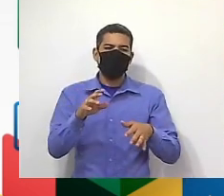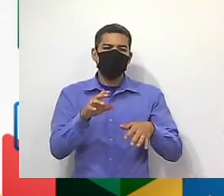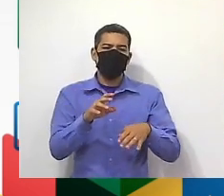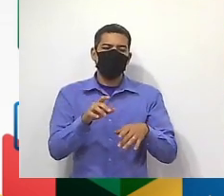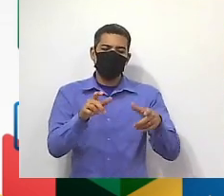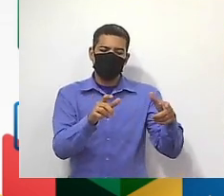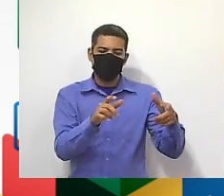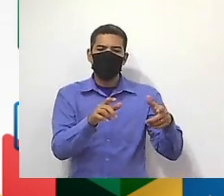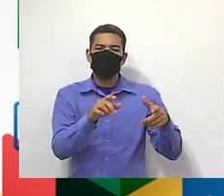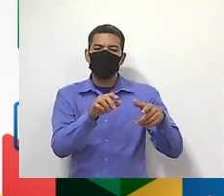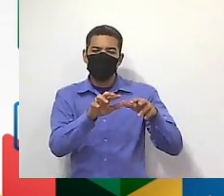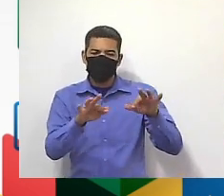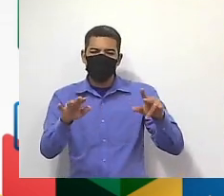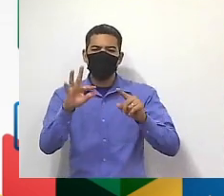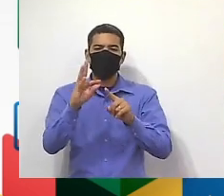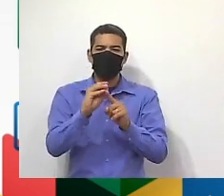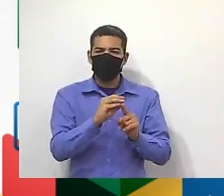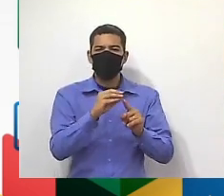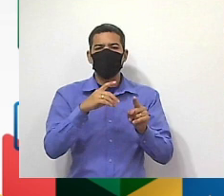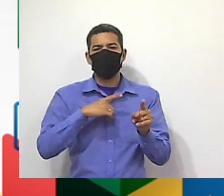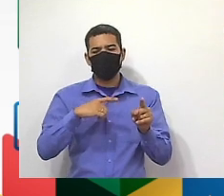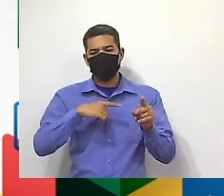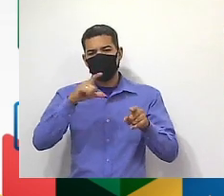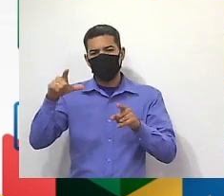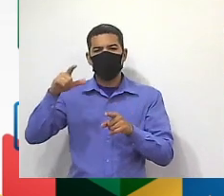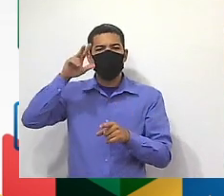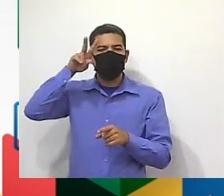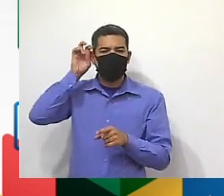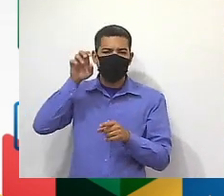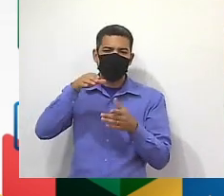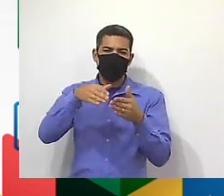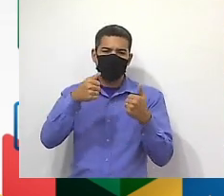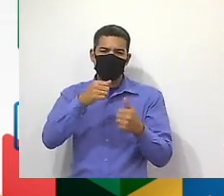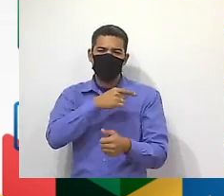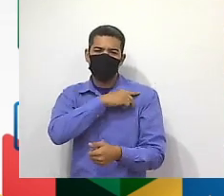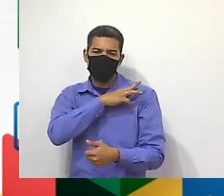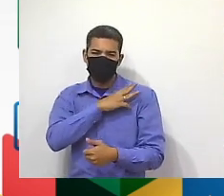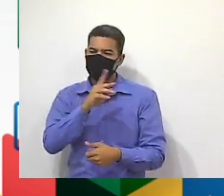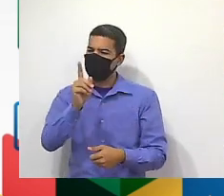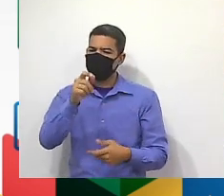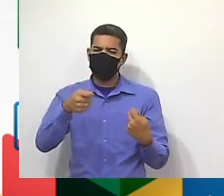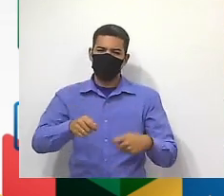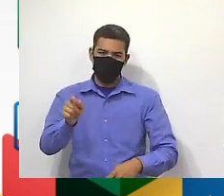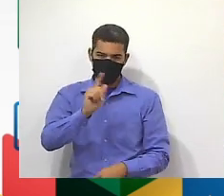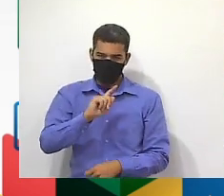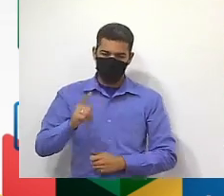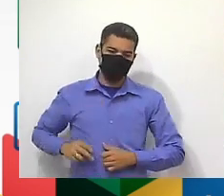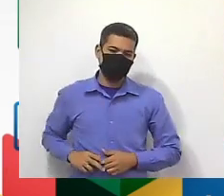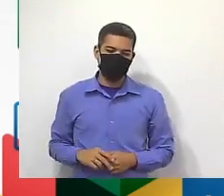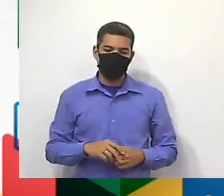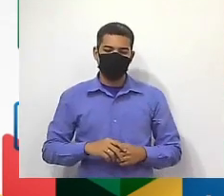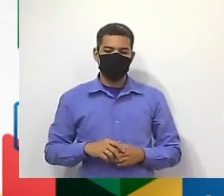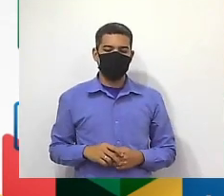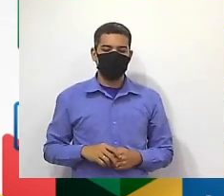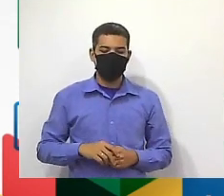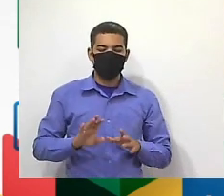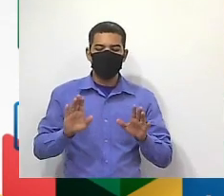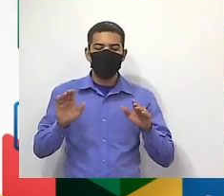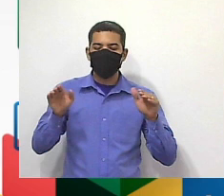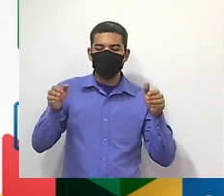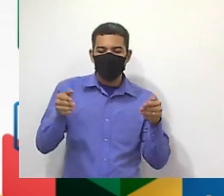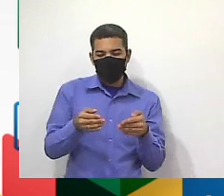nível de vestibular, ou pelo menos não será exigido do estudante de ensino médio que tenha maiores conhecimentos sobre ele. Então vamos